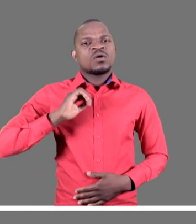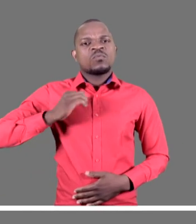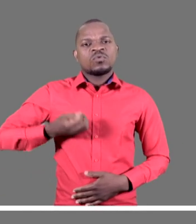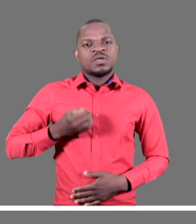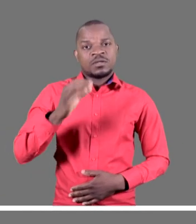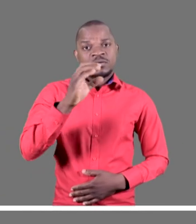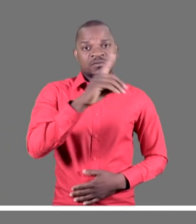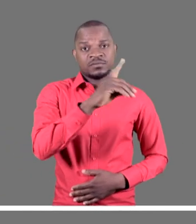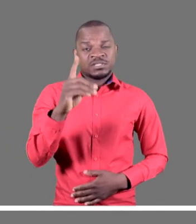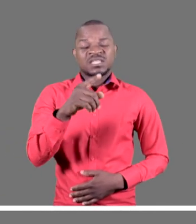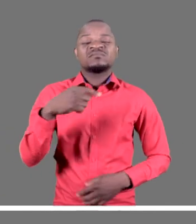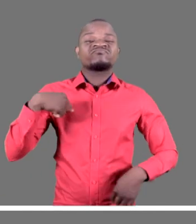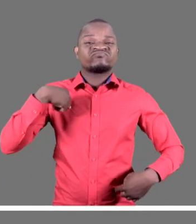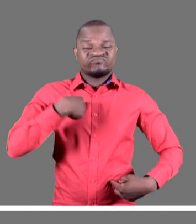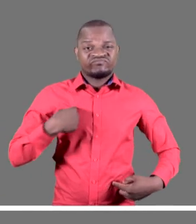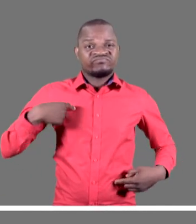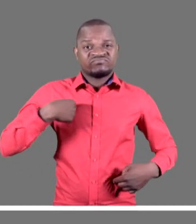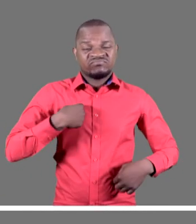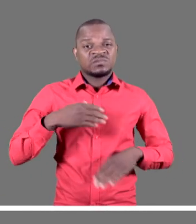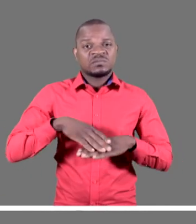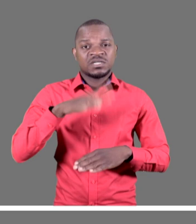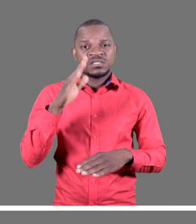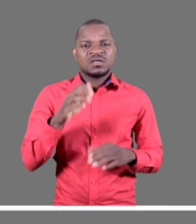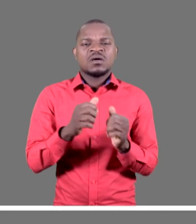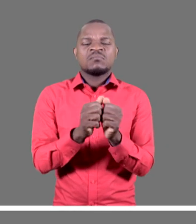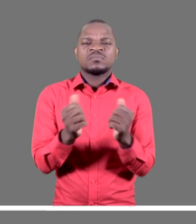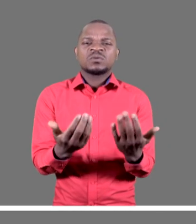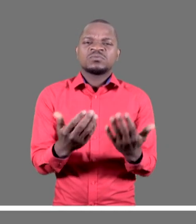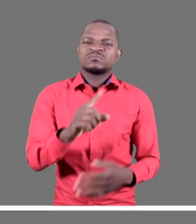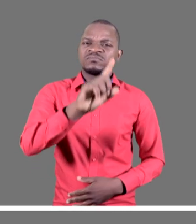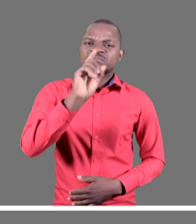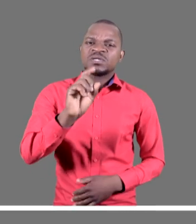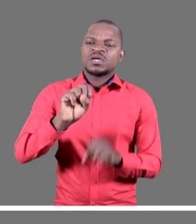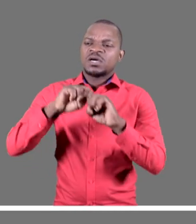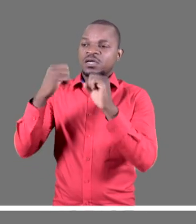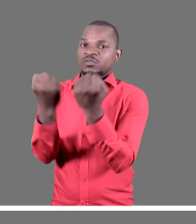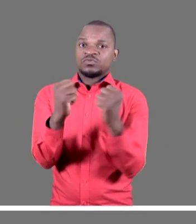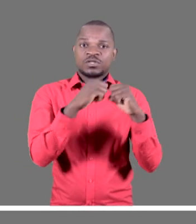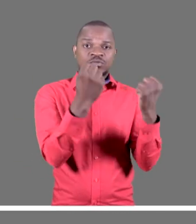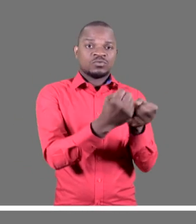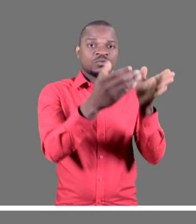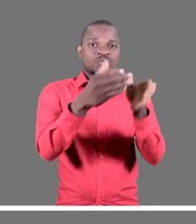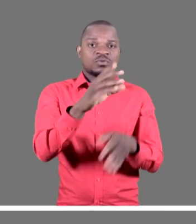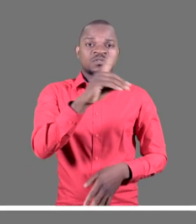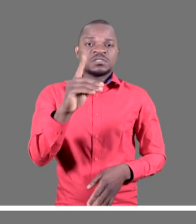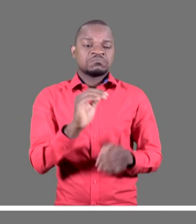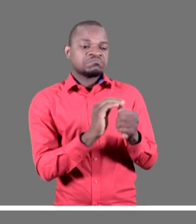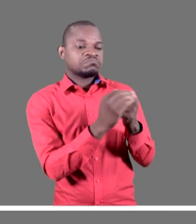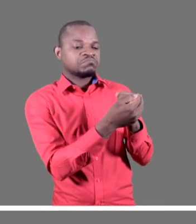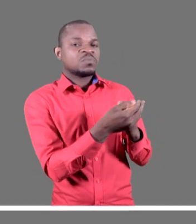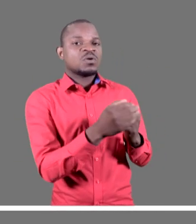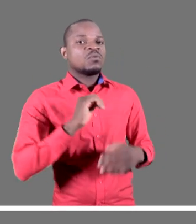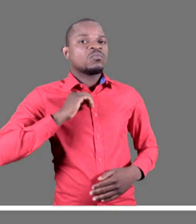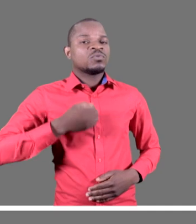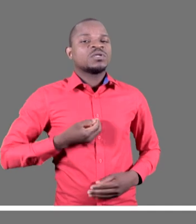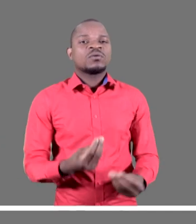parte do grupo vulnerável. E como é que as sessões estão a proteger as mulheres, neste caso, sobre o direito,